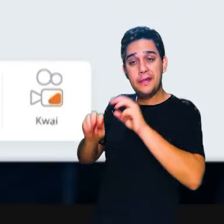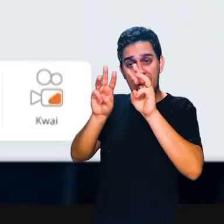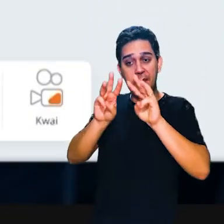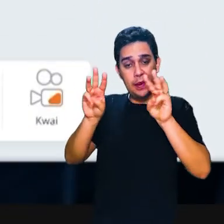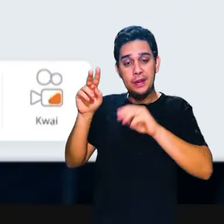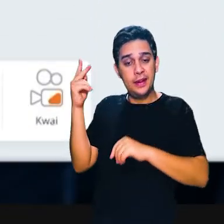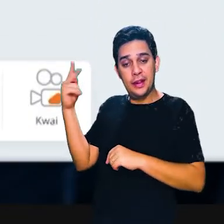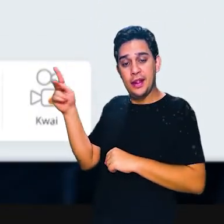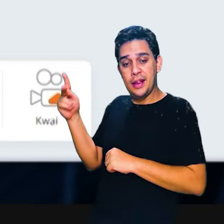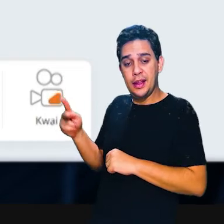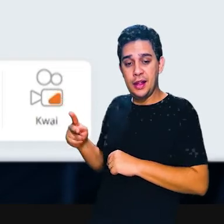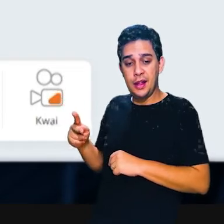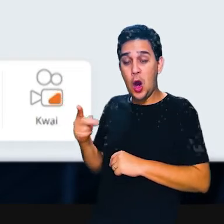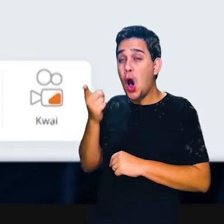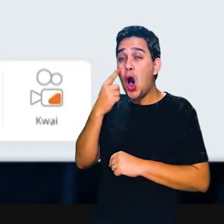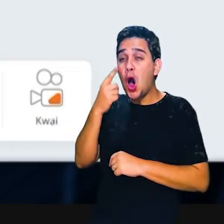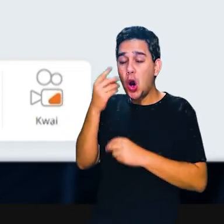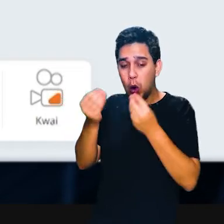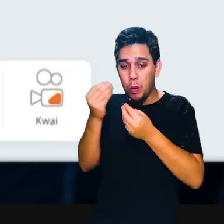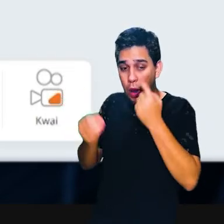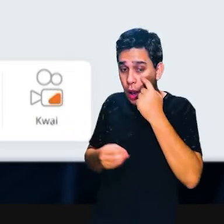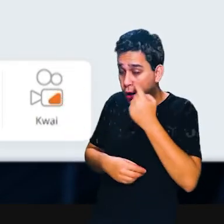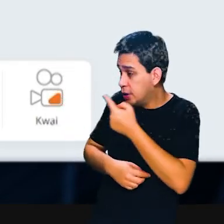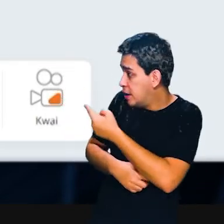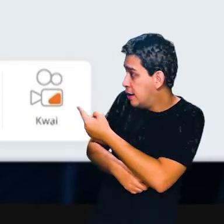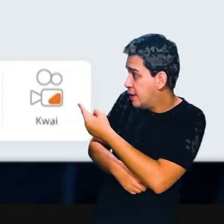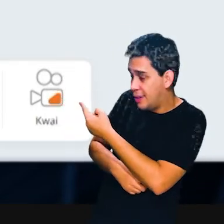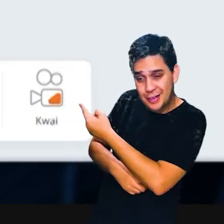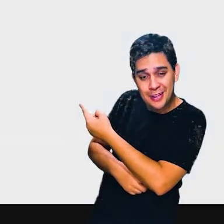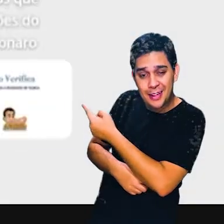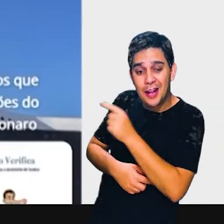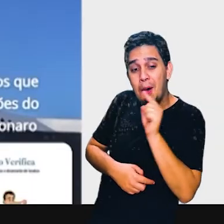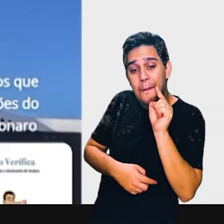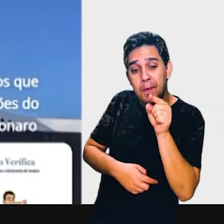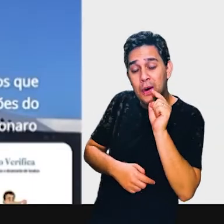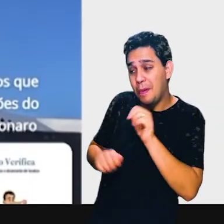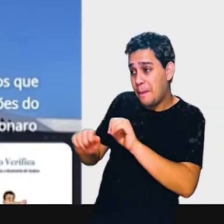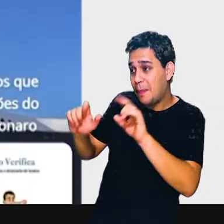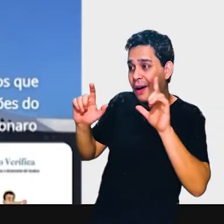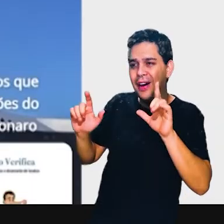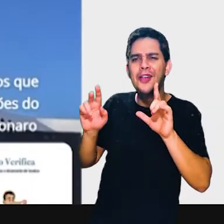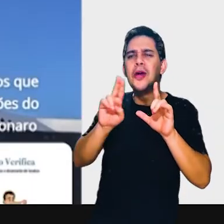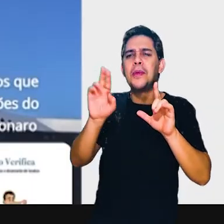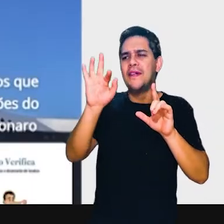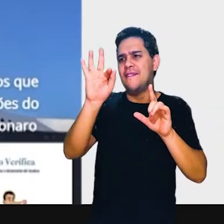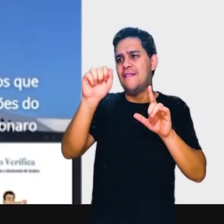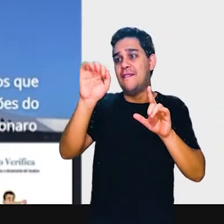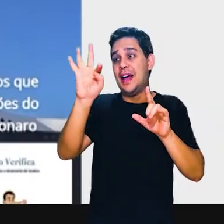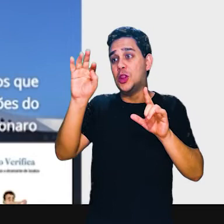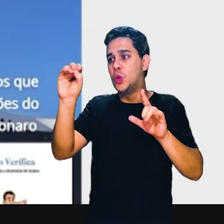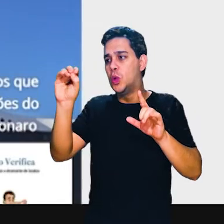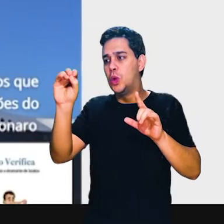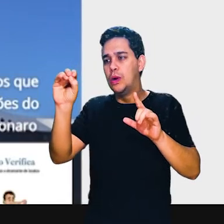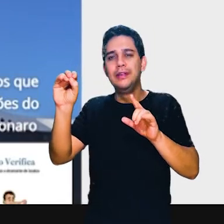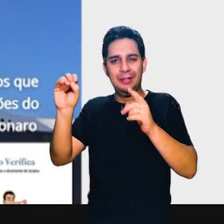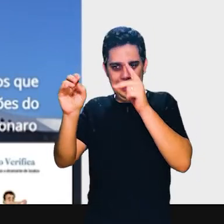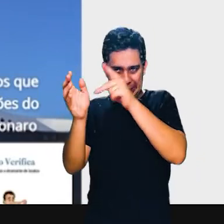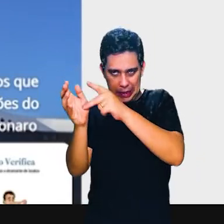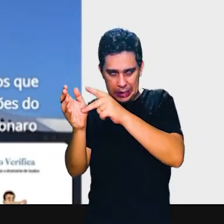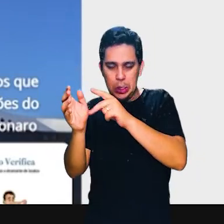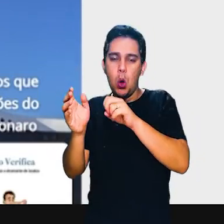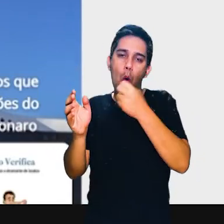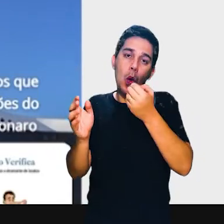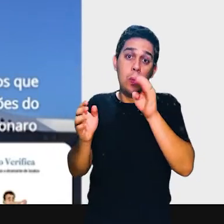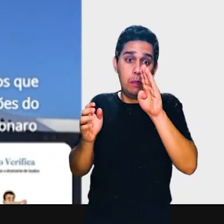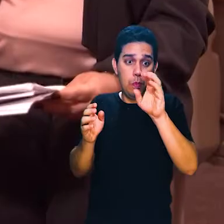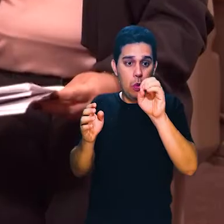que é o Fato ou Boato. E ali, com bastante frequência, eles atualizam a página para informar que